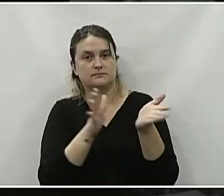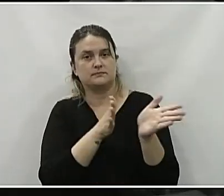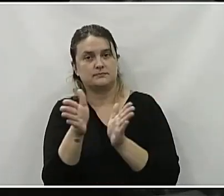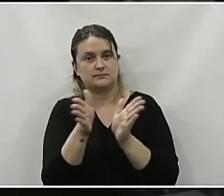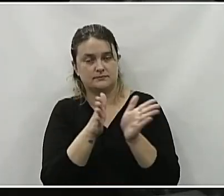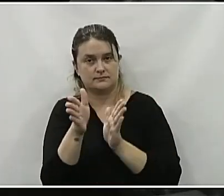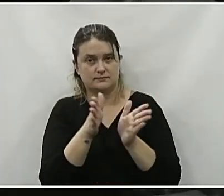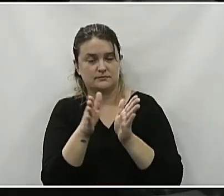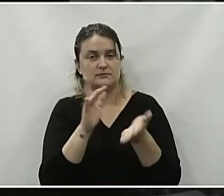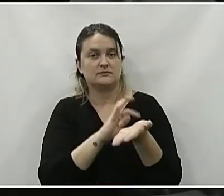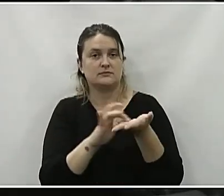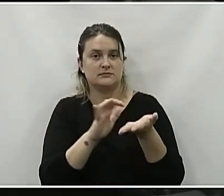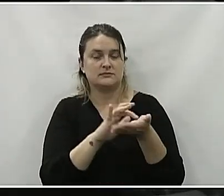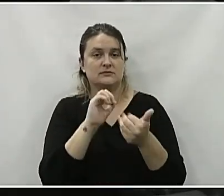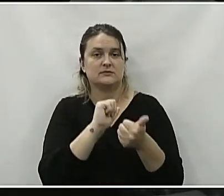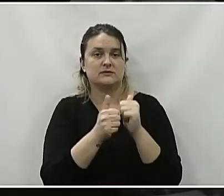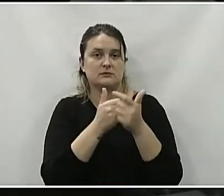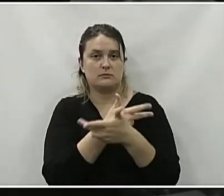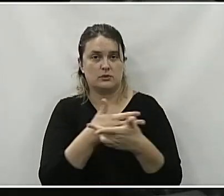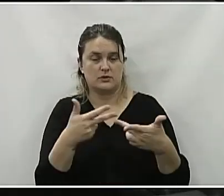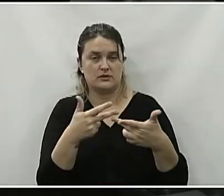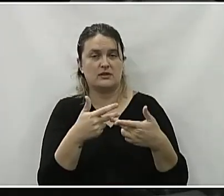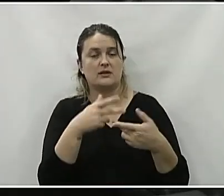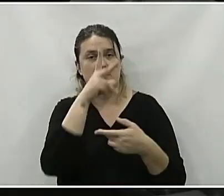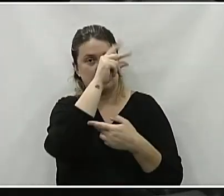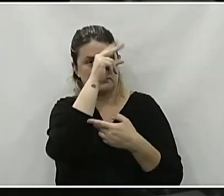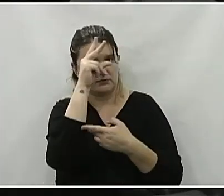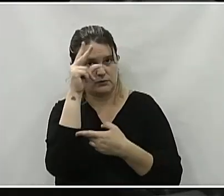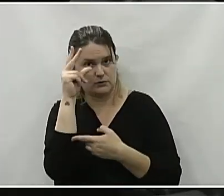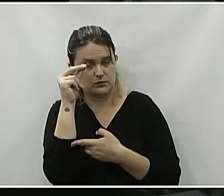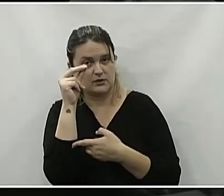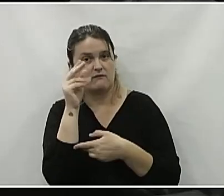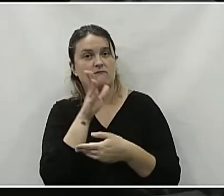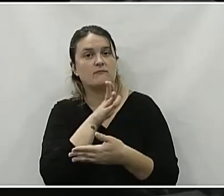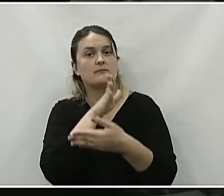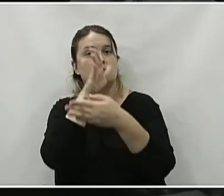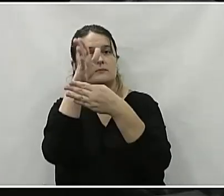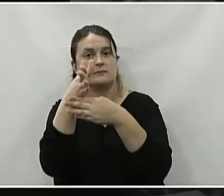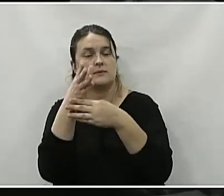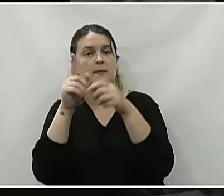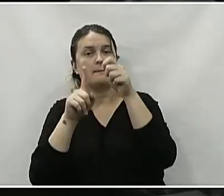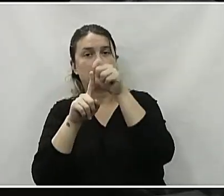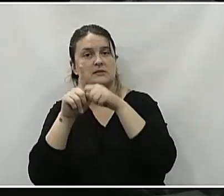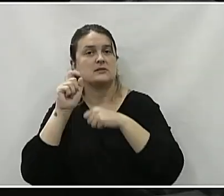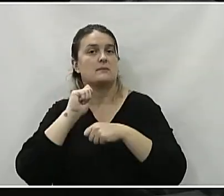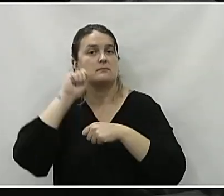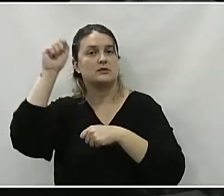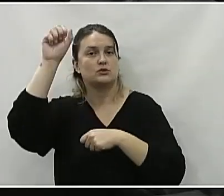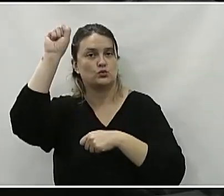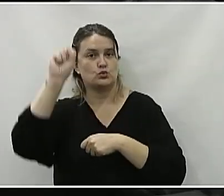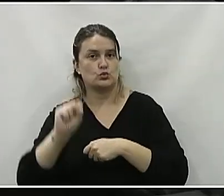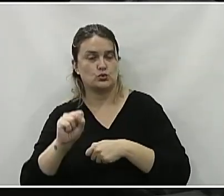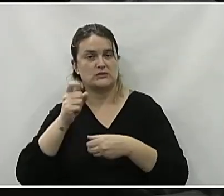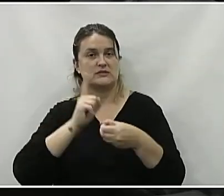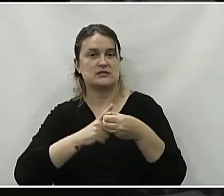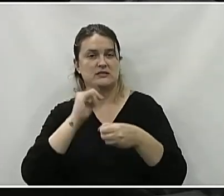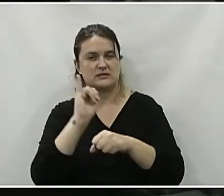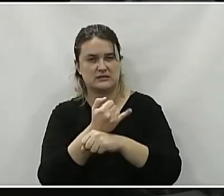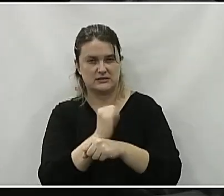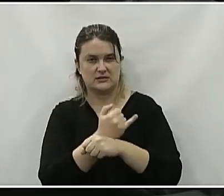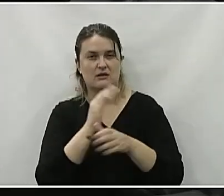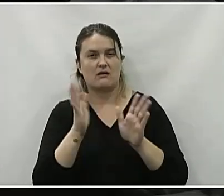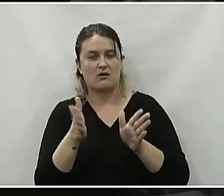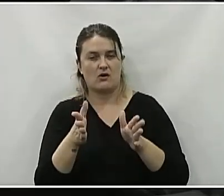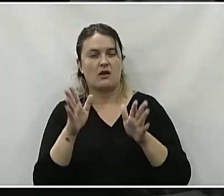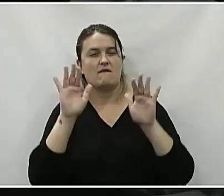Acessibilidade, da Secretaria Municipal de Esporte e também da Administração Municipal, para participar agora no mês de abril do Regional Sul, que vai ser na cidade de Itajaí, agora